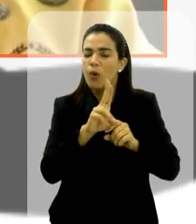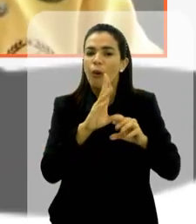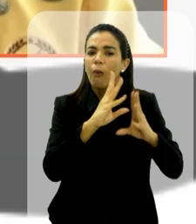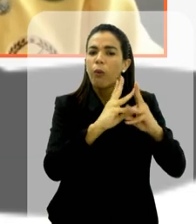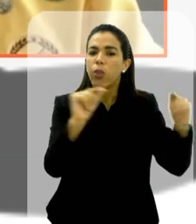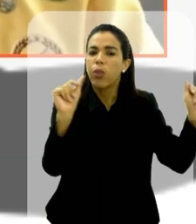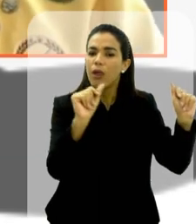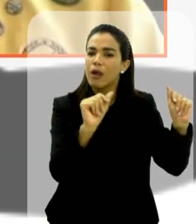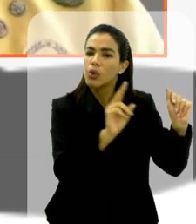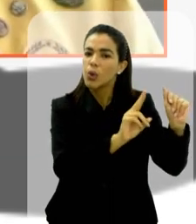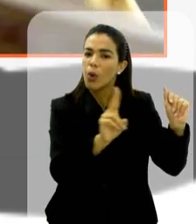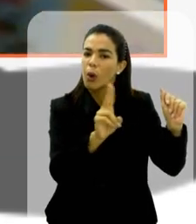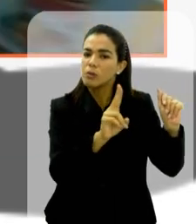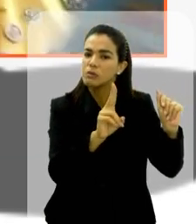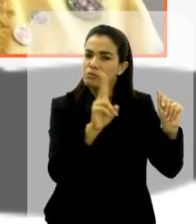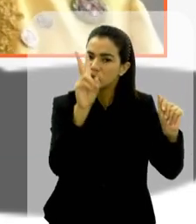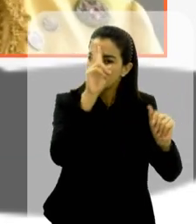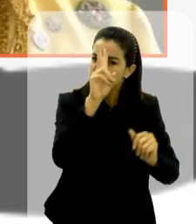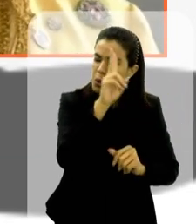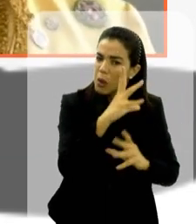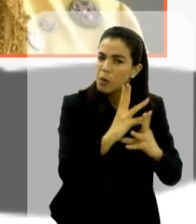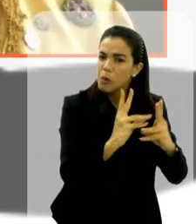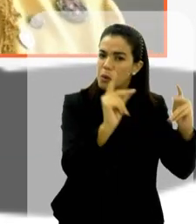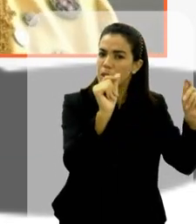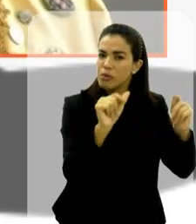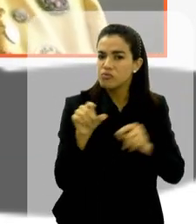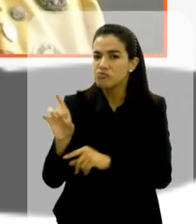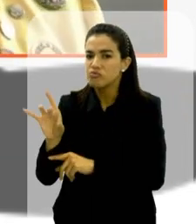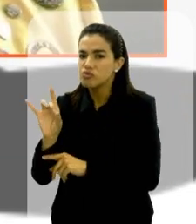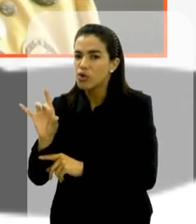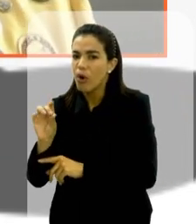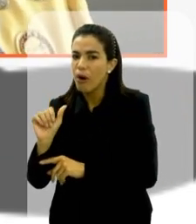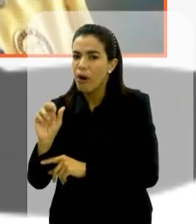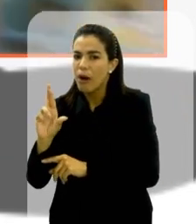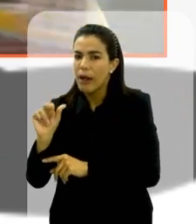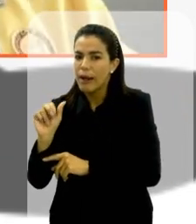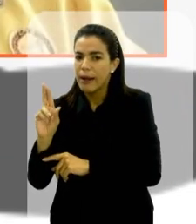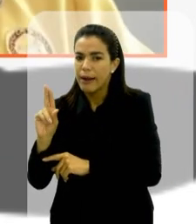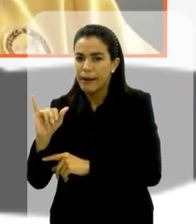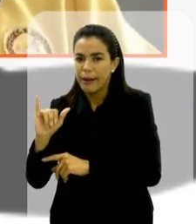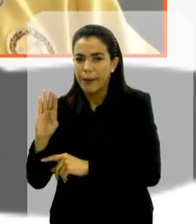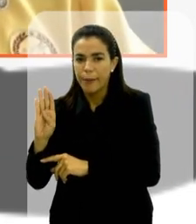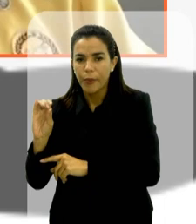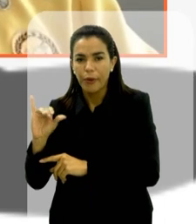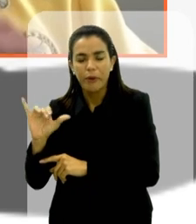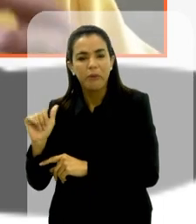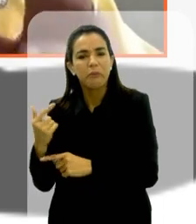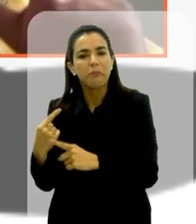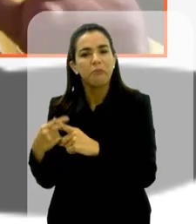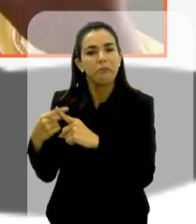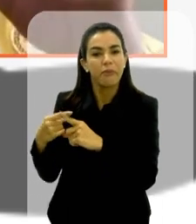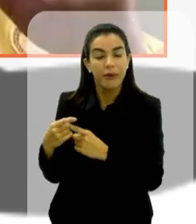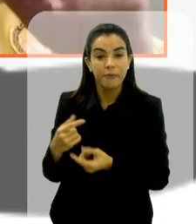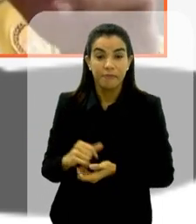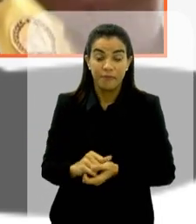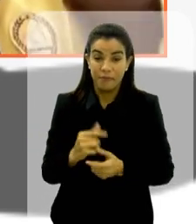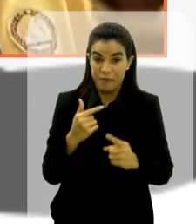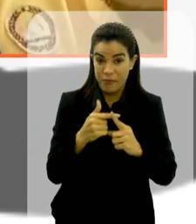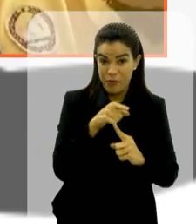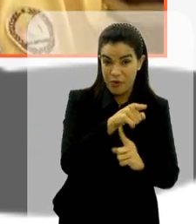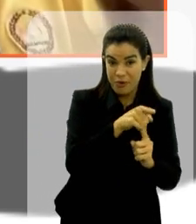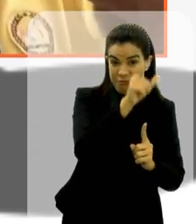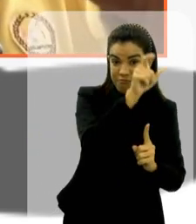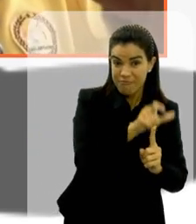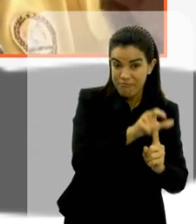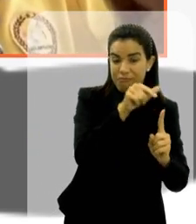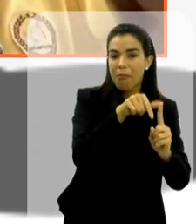história? Olha, eu acho que no caso aí é porque, na verdade, Maracajaguaçu está